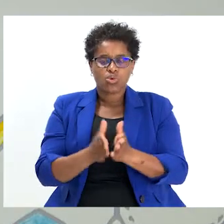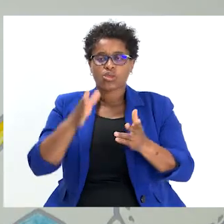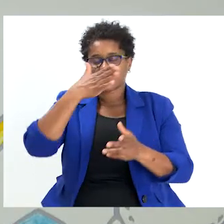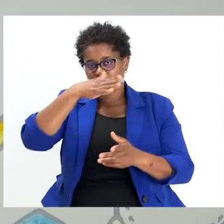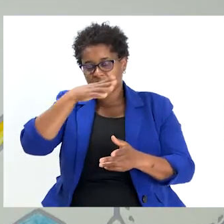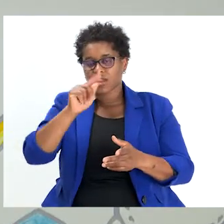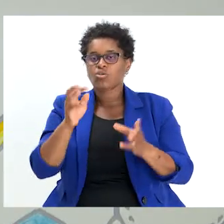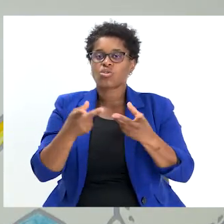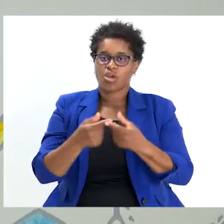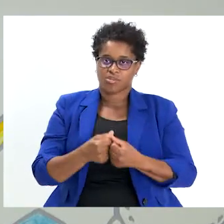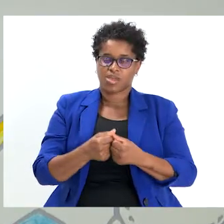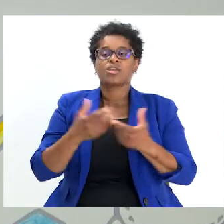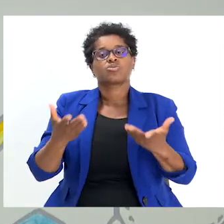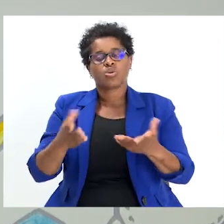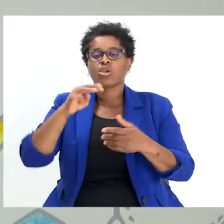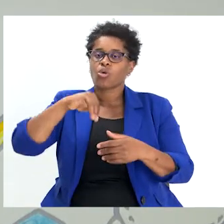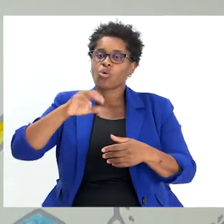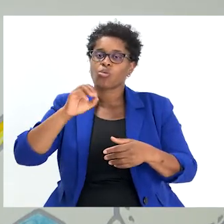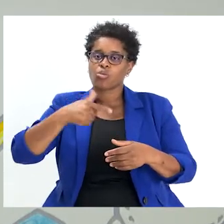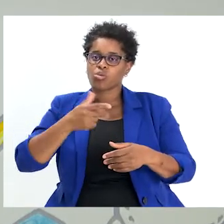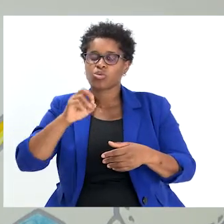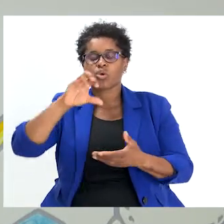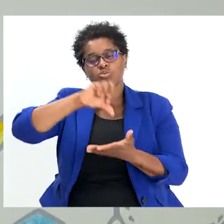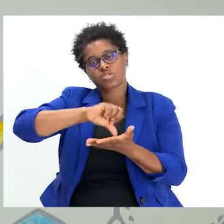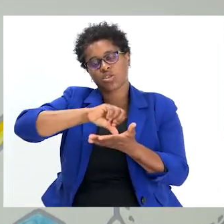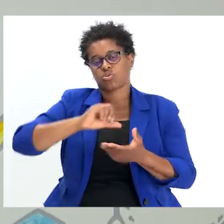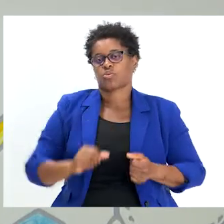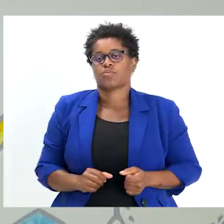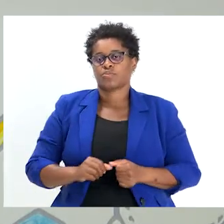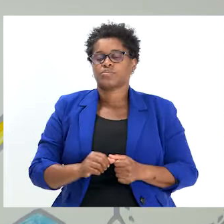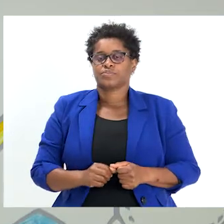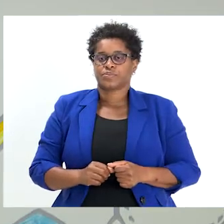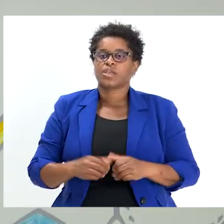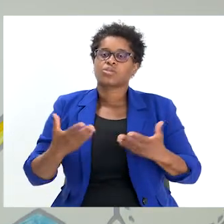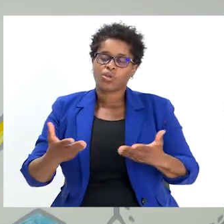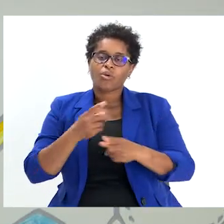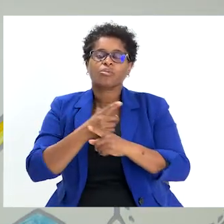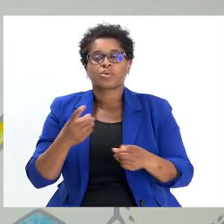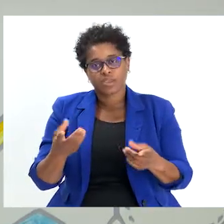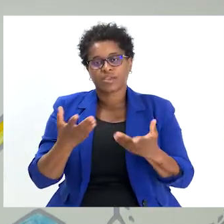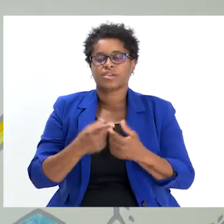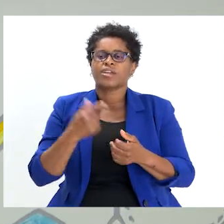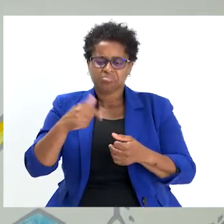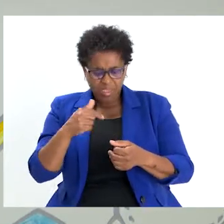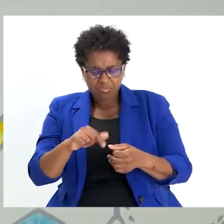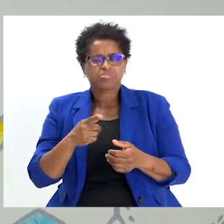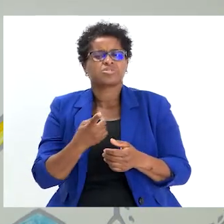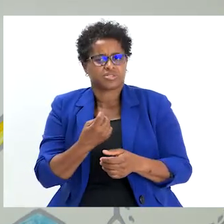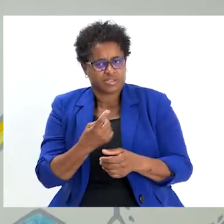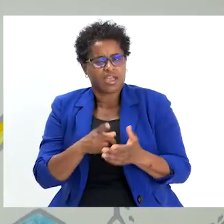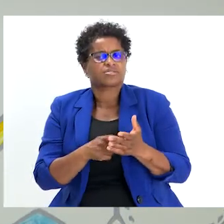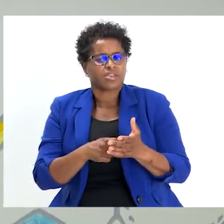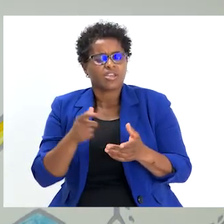atividade econômica. Por isso, é o motor, é o centro. Precisamente porque, tendo necessidade, nós